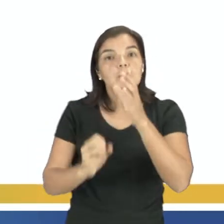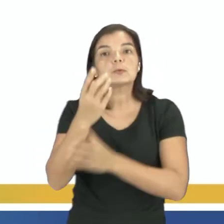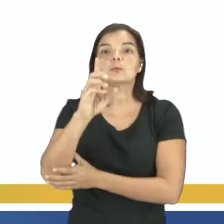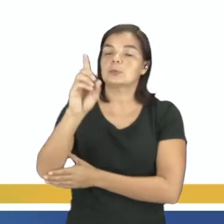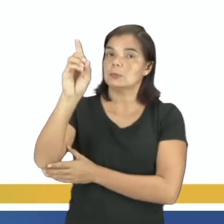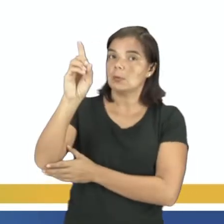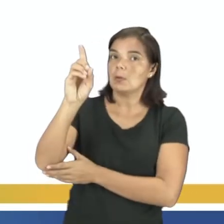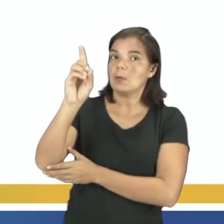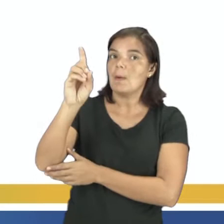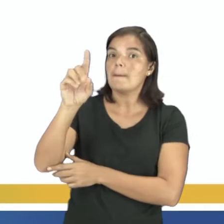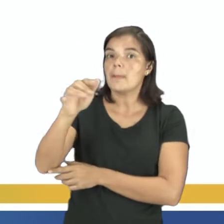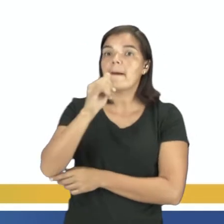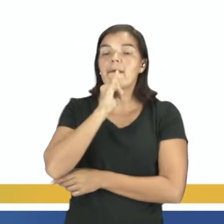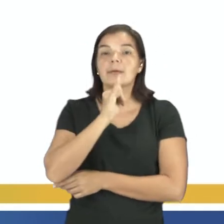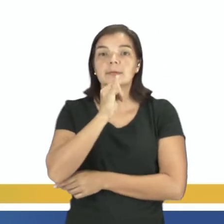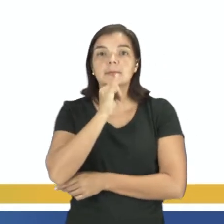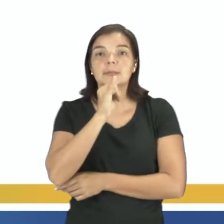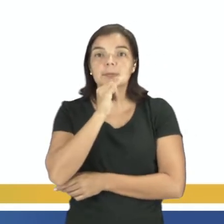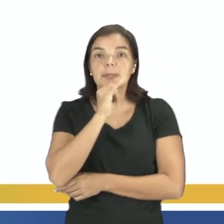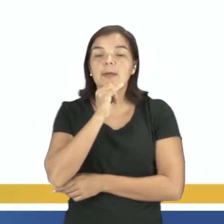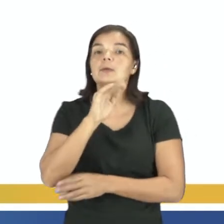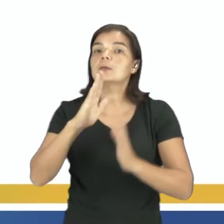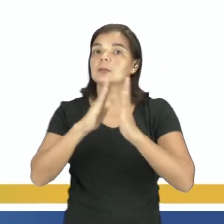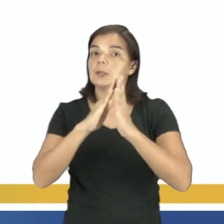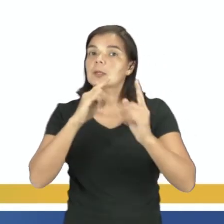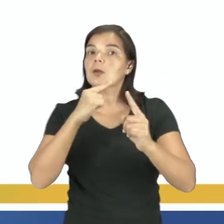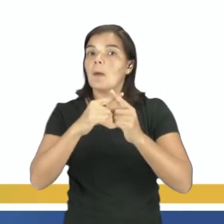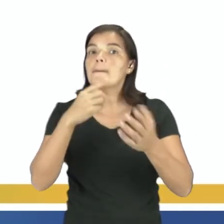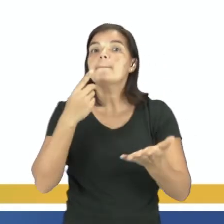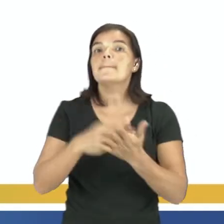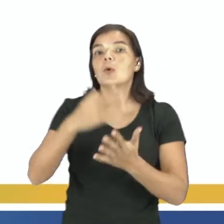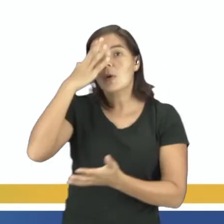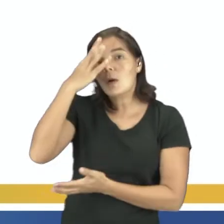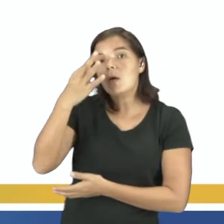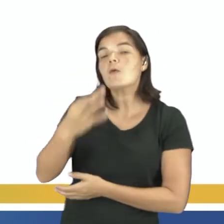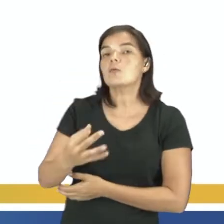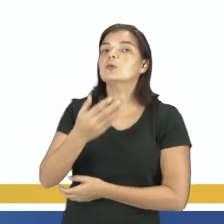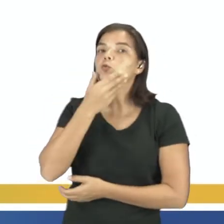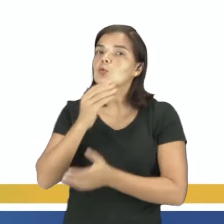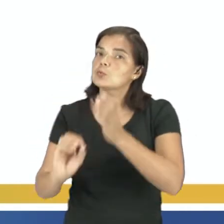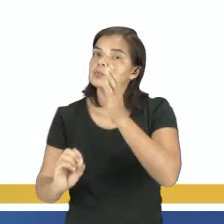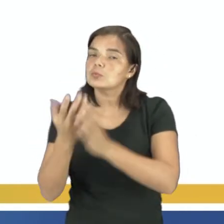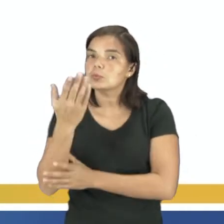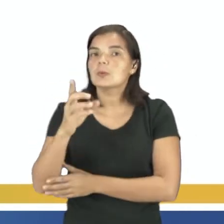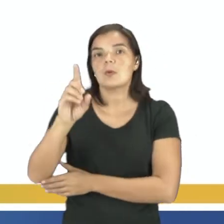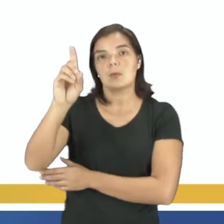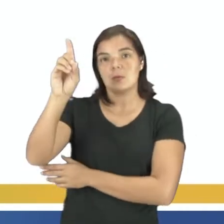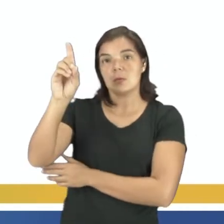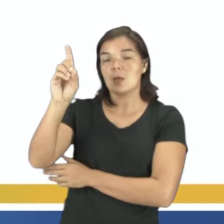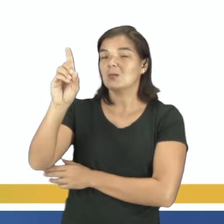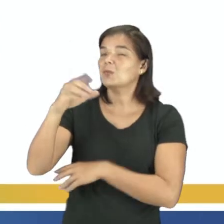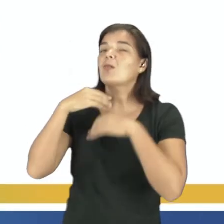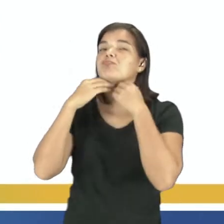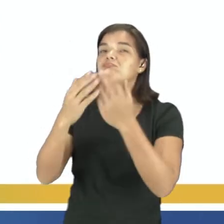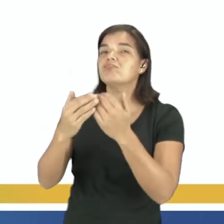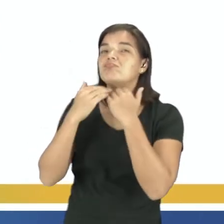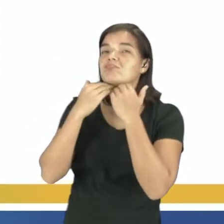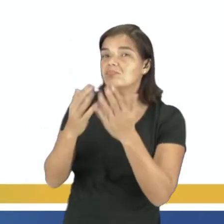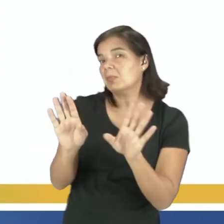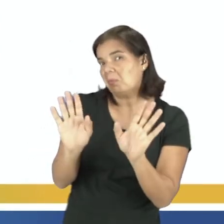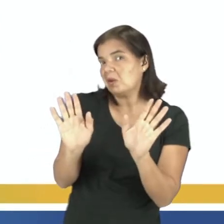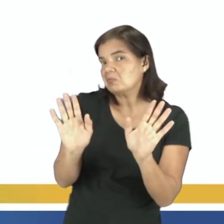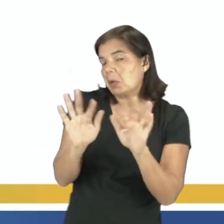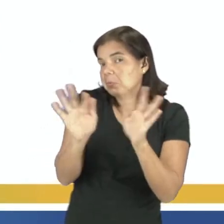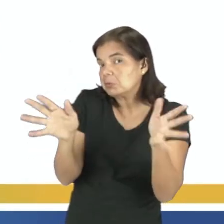Deus, mas esse é um existencialismo cristão porque afirma a existência de um criador. Só que esse criador não está nem aí, mais ou menos,